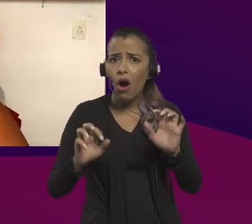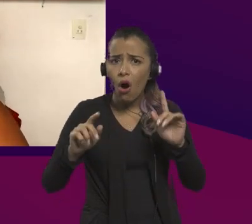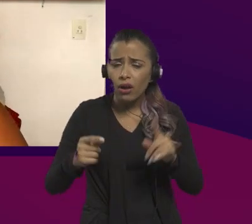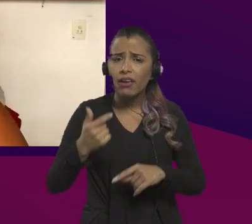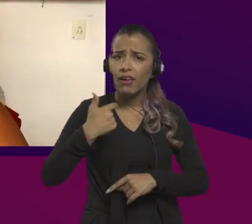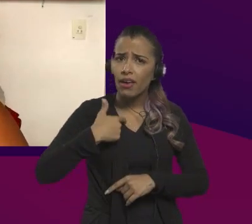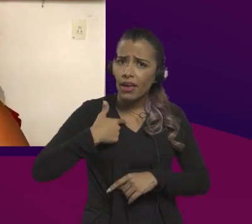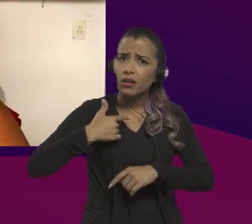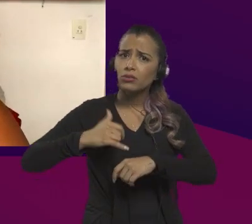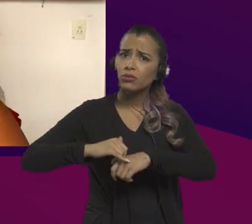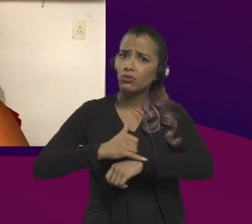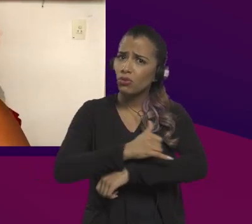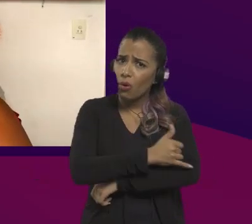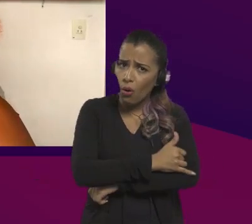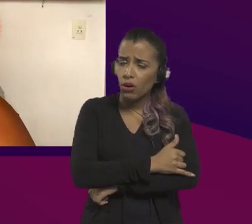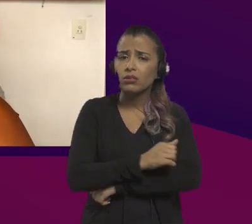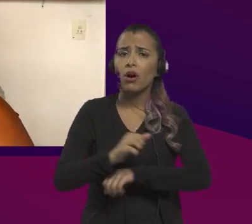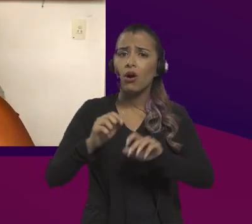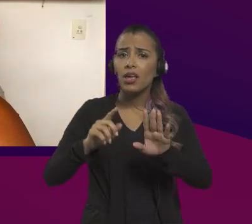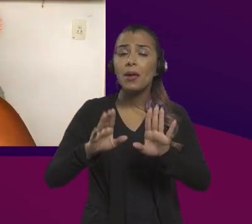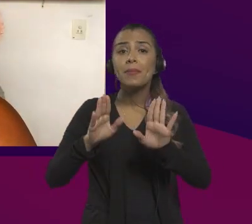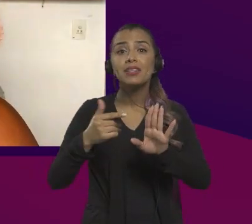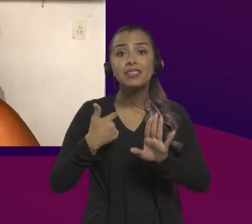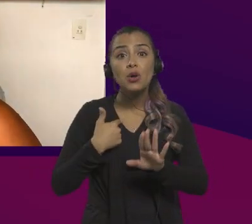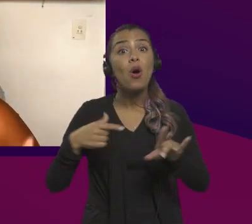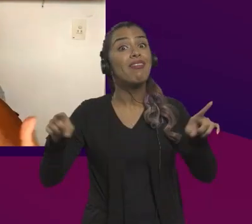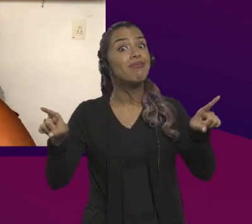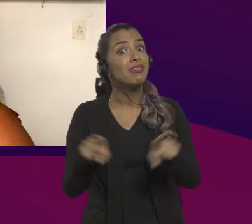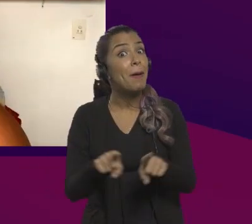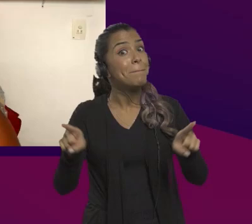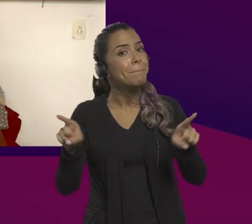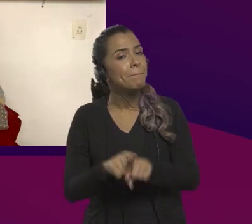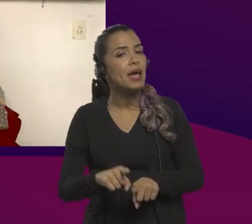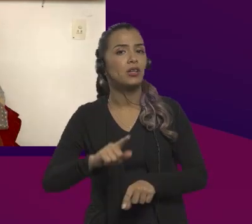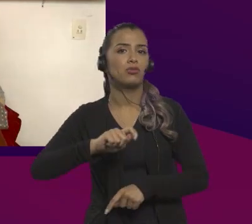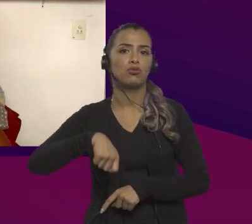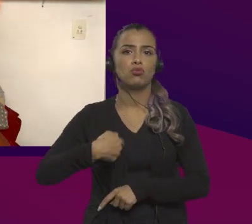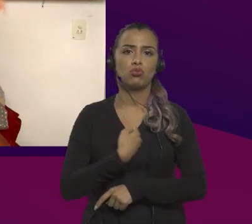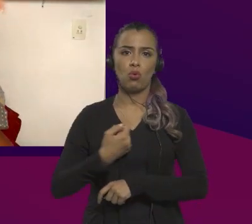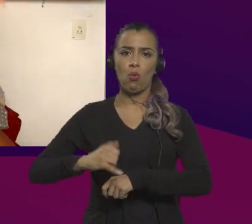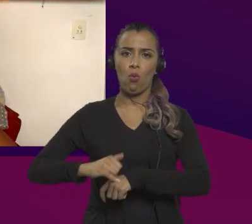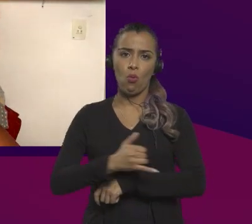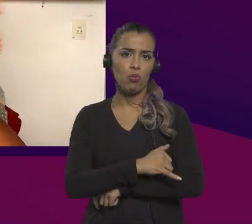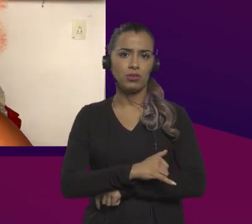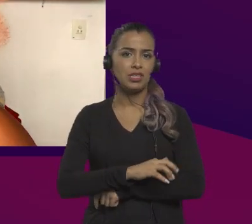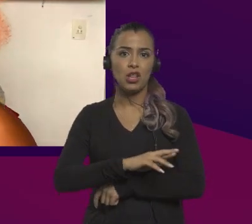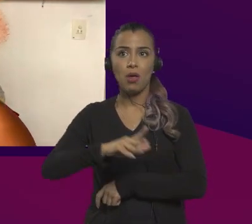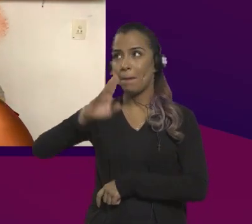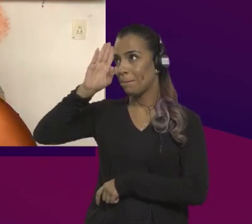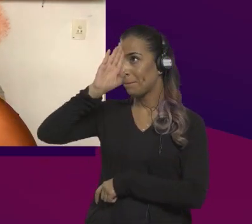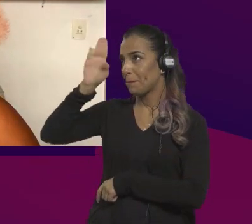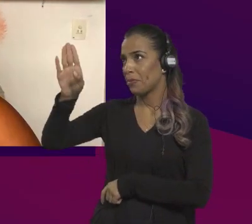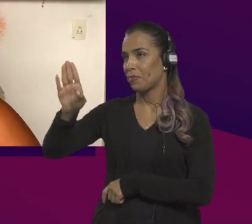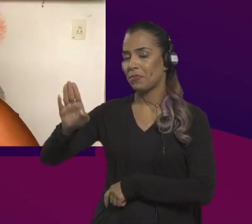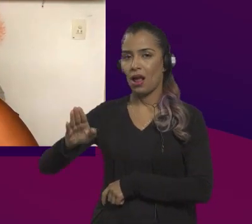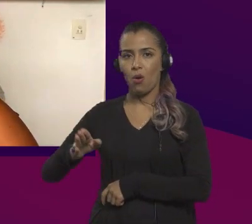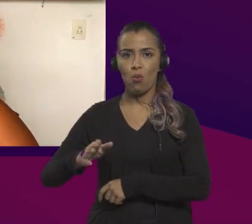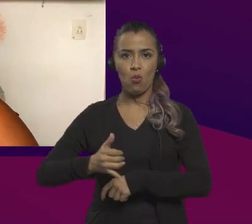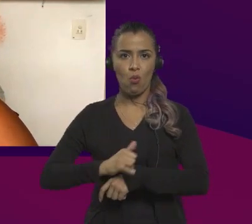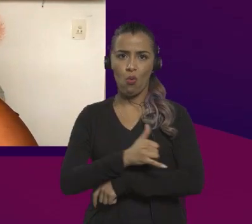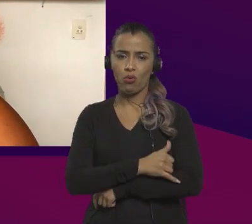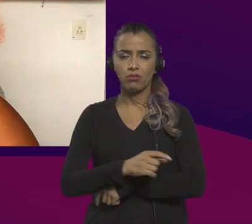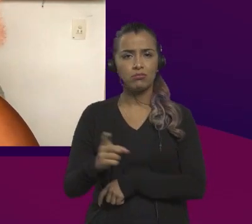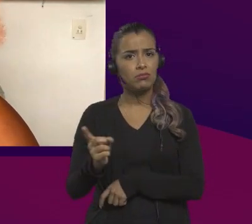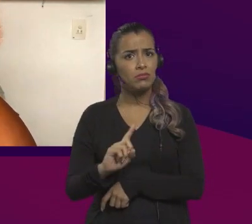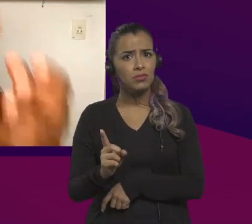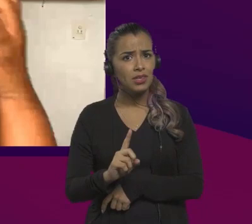também sou uma Sim. mulher gorda, né? É. Então, Gorda é eu só acho uma que das o coisas que a gente problema é, né? acontece, exato. O problema acontece quando